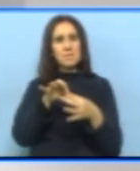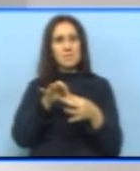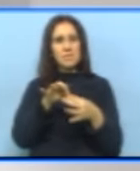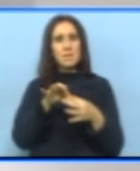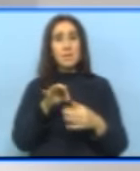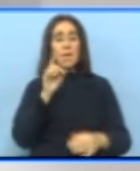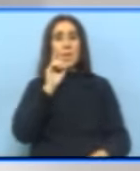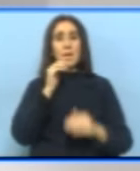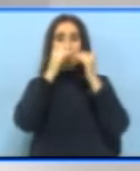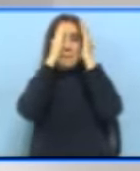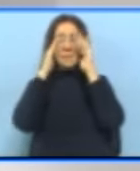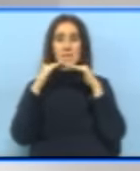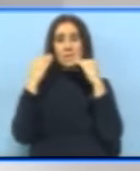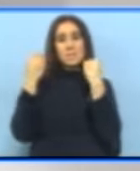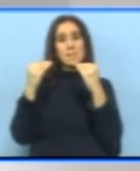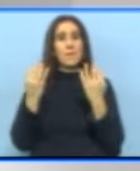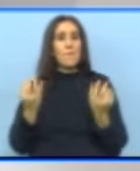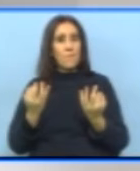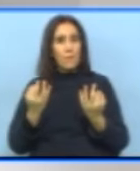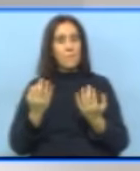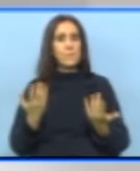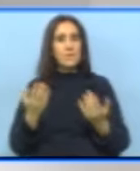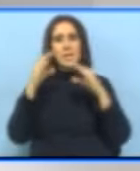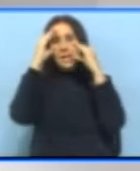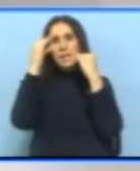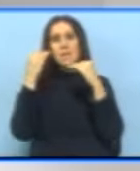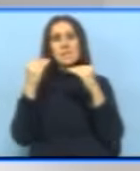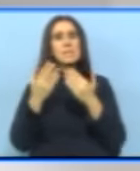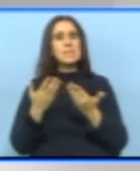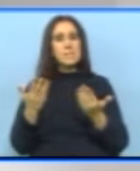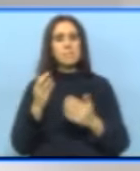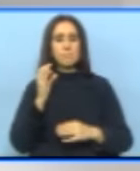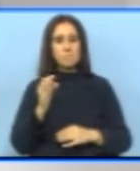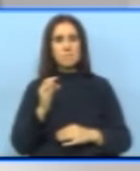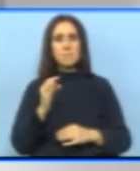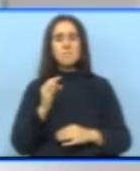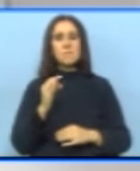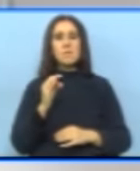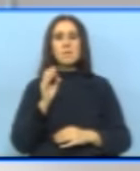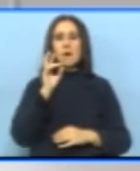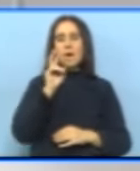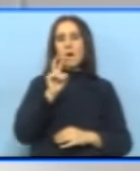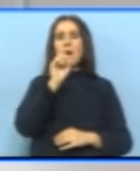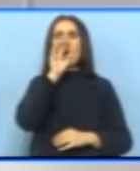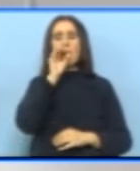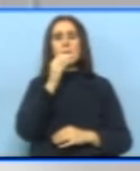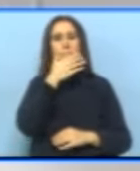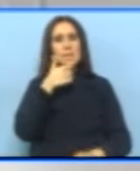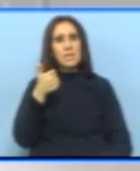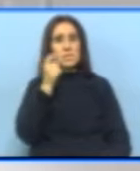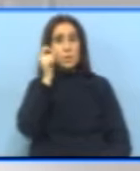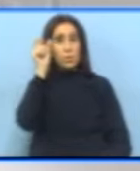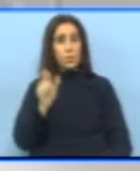que Maria ensina. Por um lado, ensina a beleza da contemplação, de que o Francisco é um